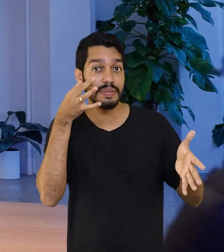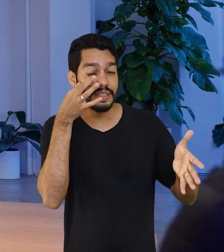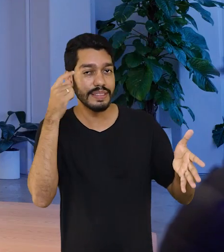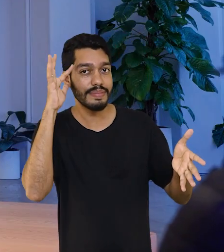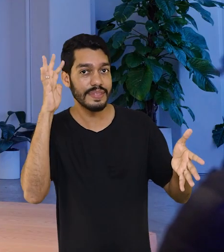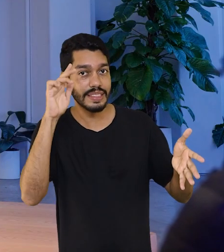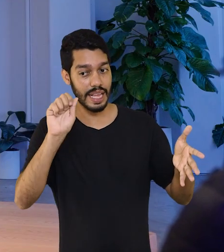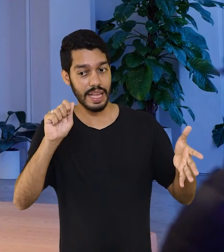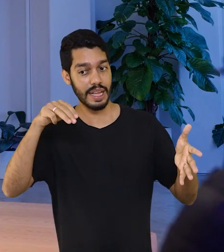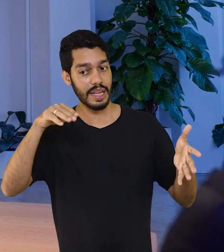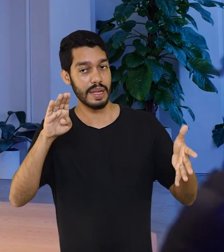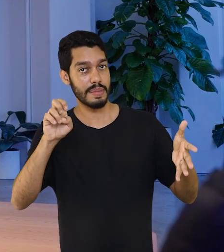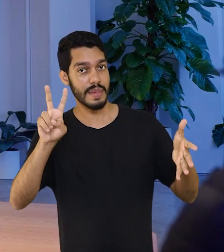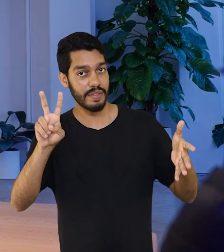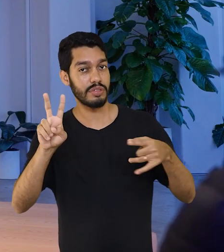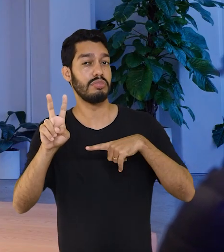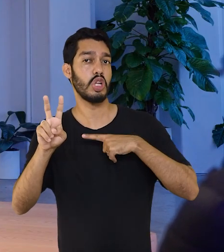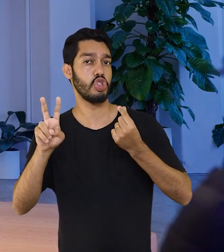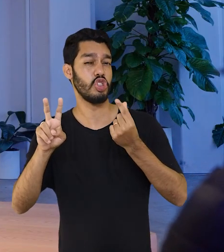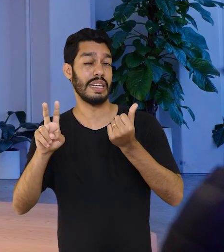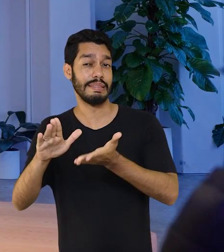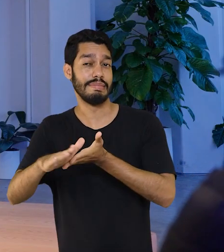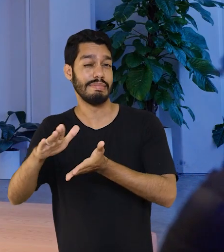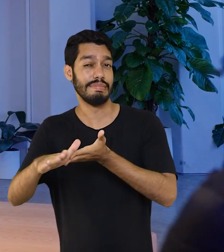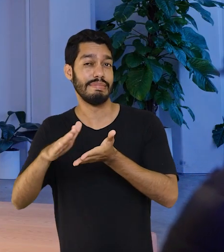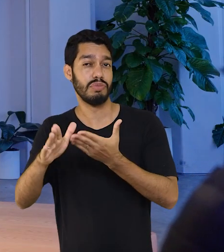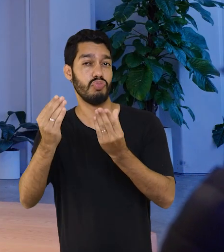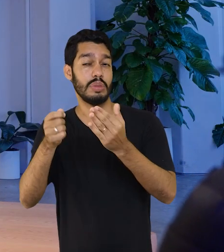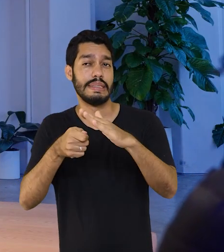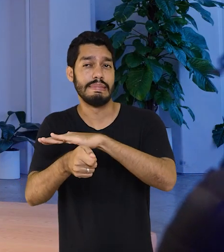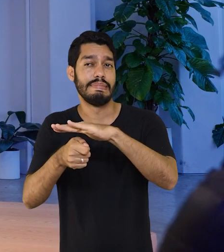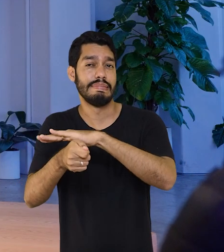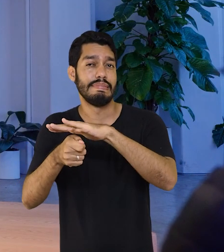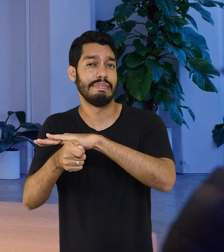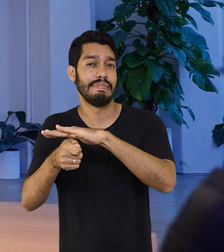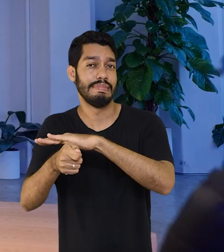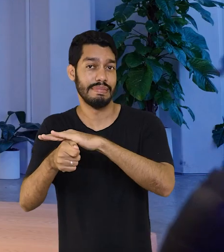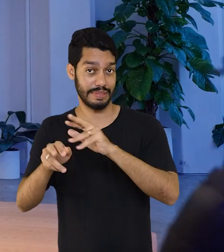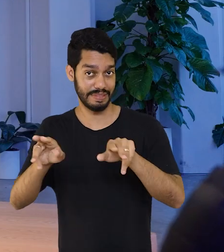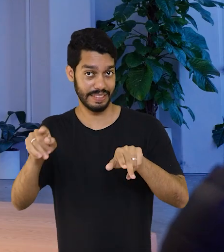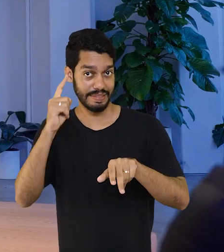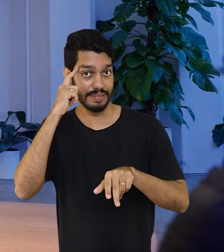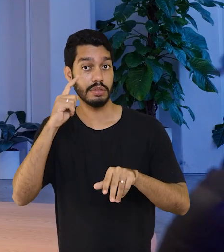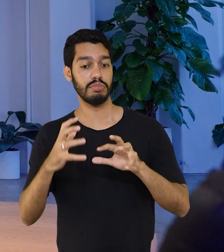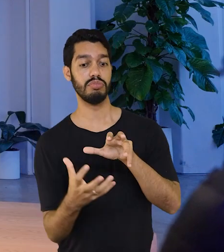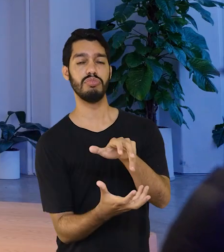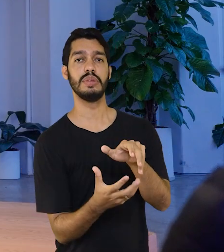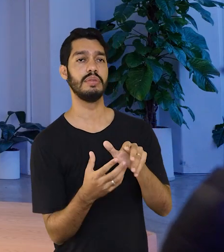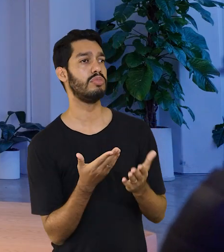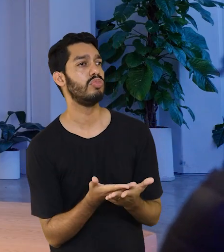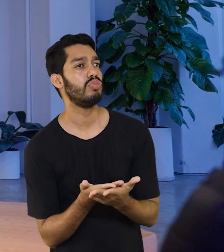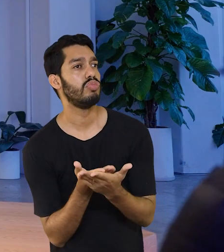lá? Vocês imaginam que a Ambev gasta muito dinheiro com patrocínio no mundo, né, gente? Eles patrocinam tudo. E eles fizeram uma